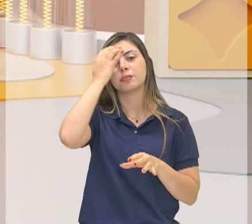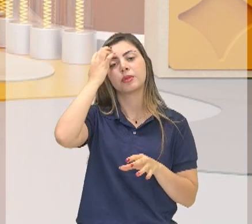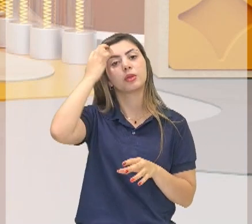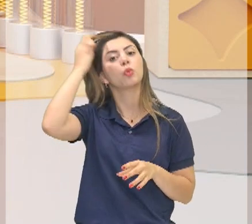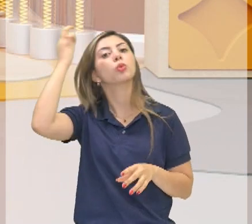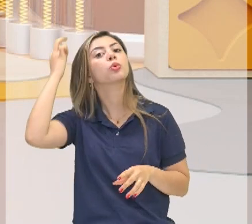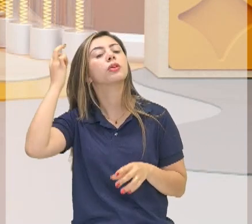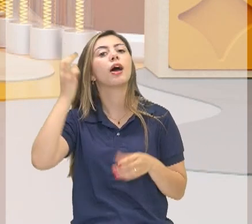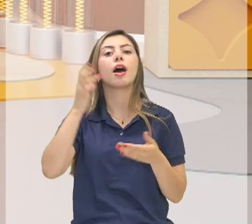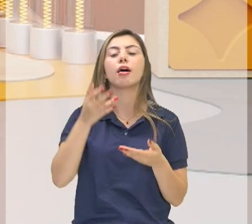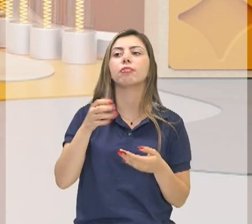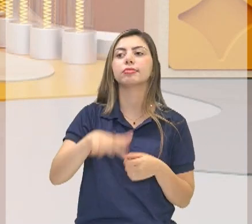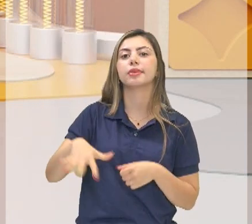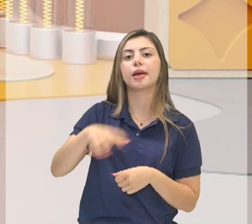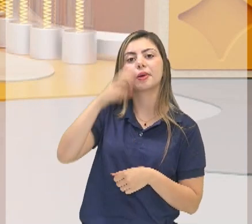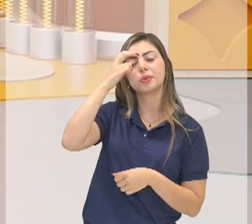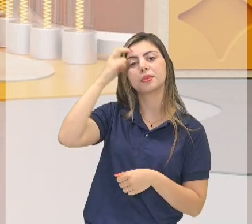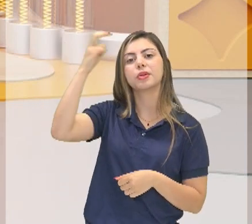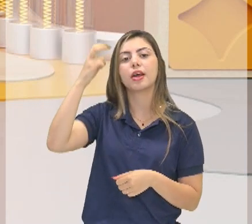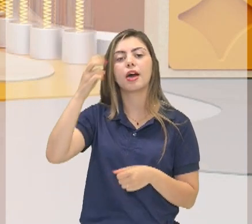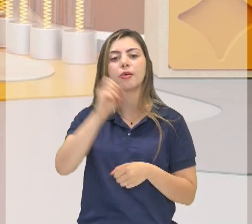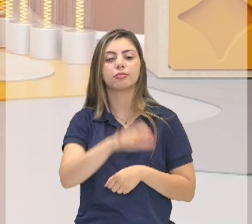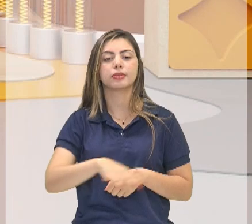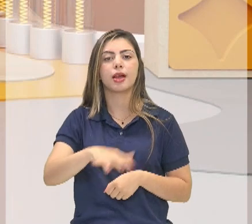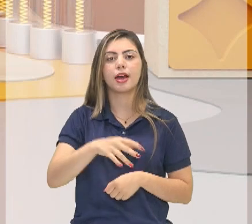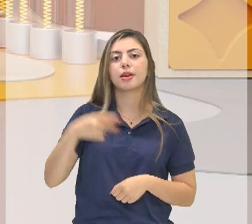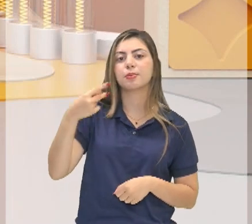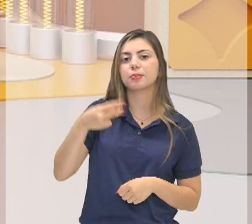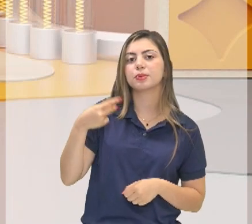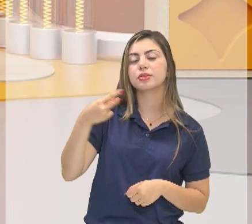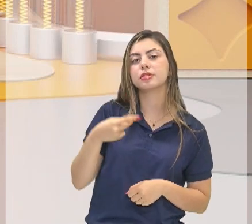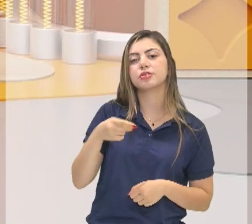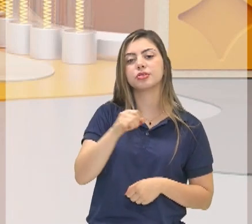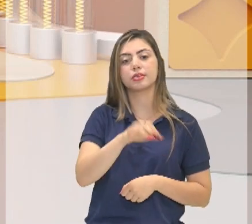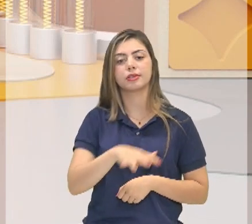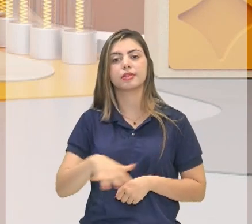no campo político e no campo social.